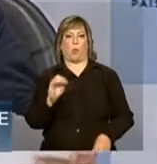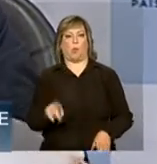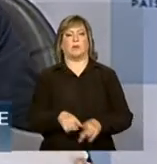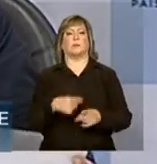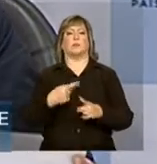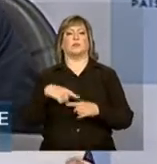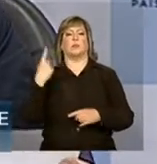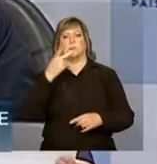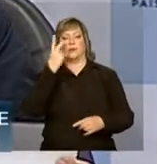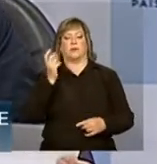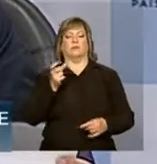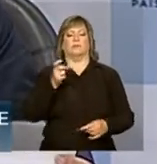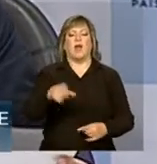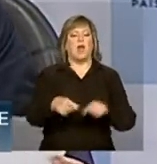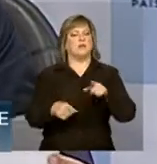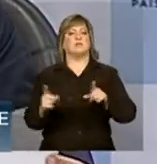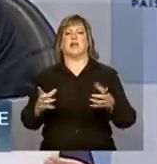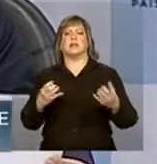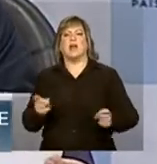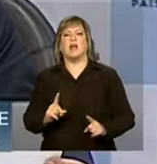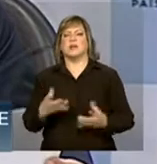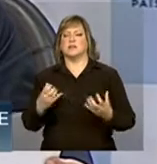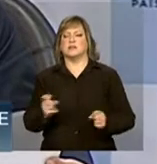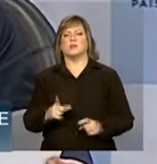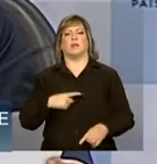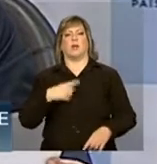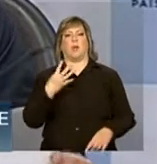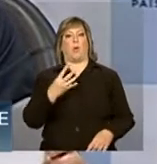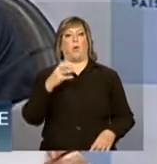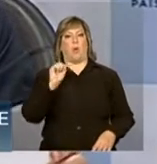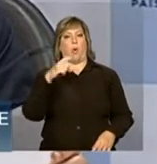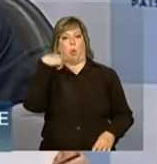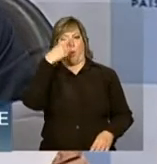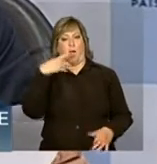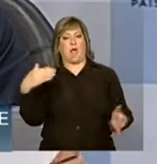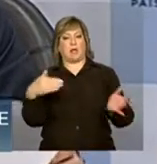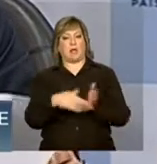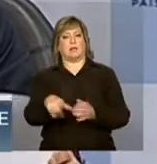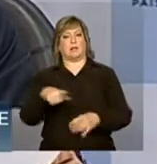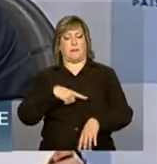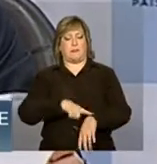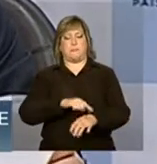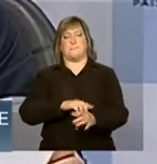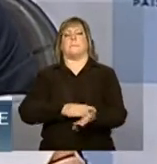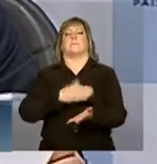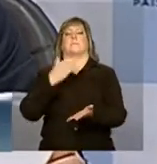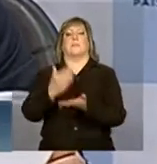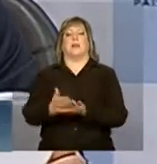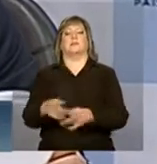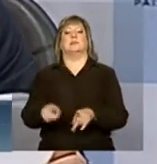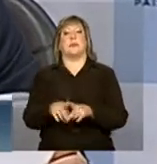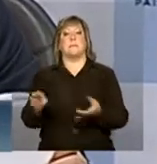cobertura indevidas em até 48 horas, prazos máximos